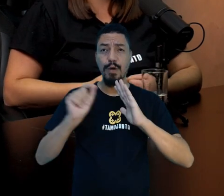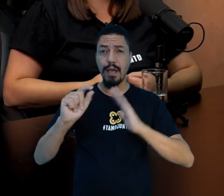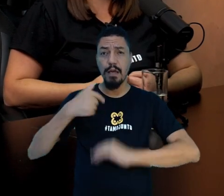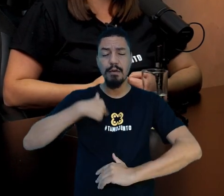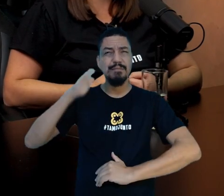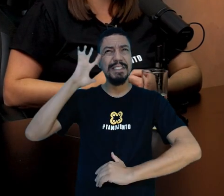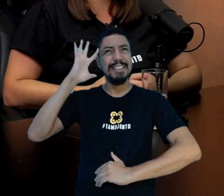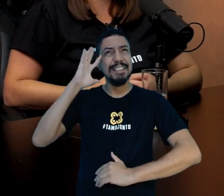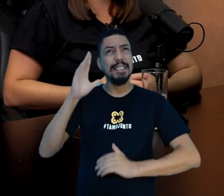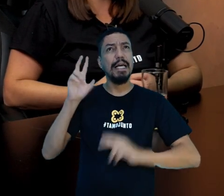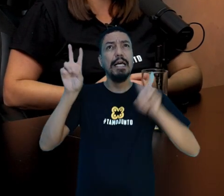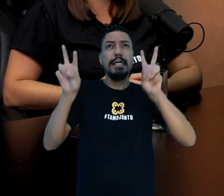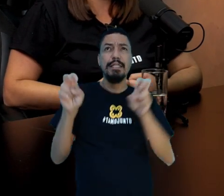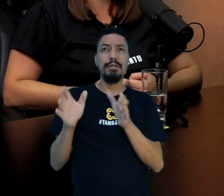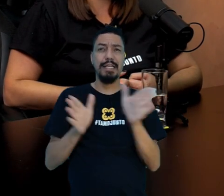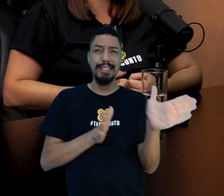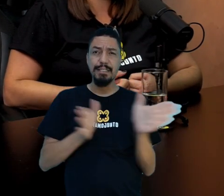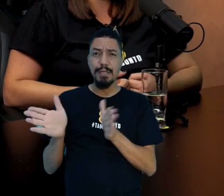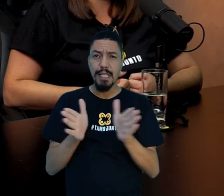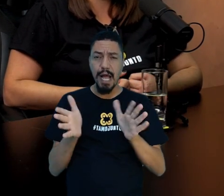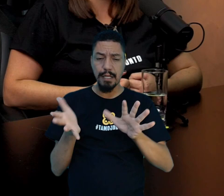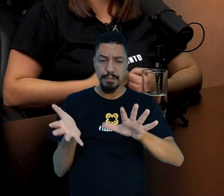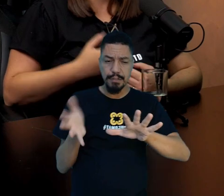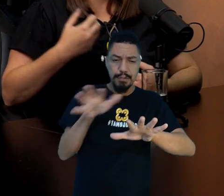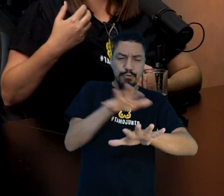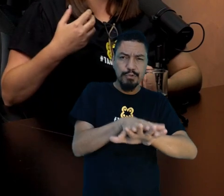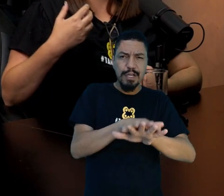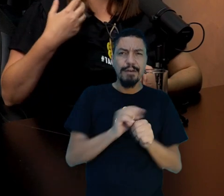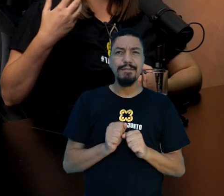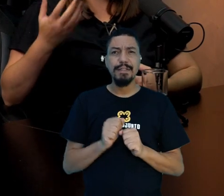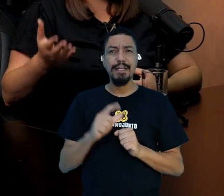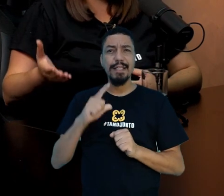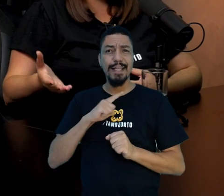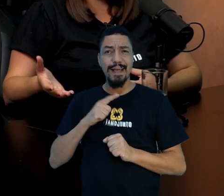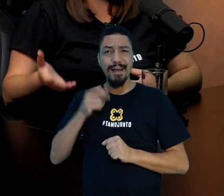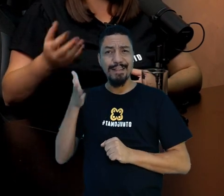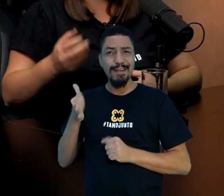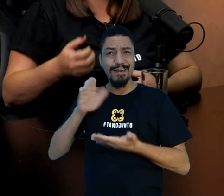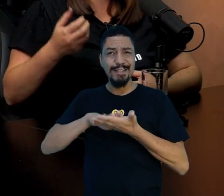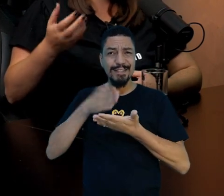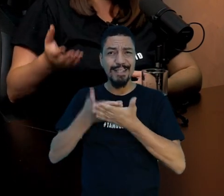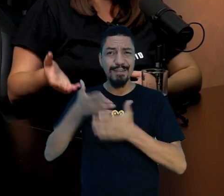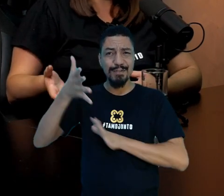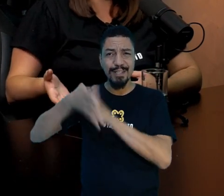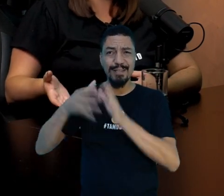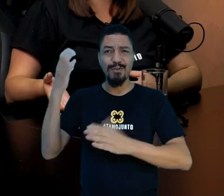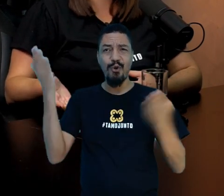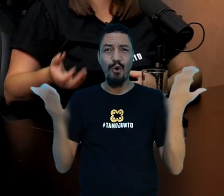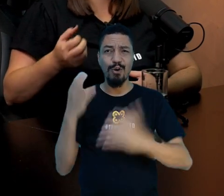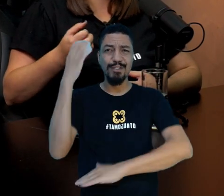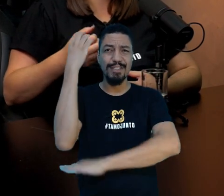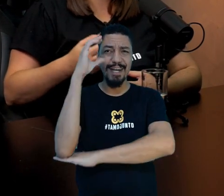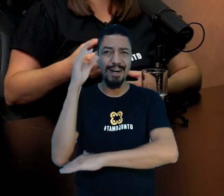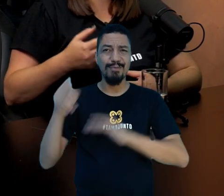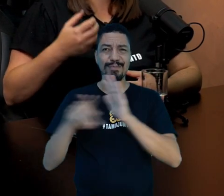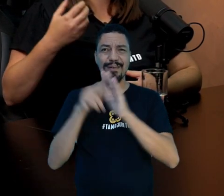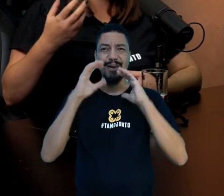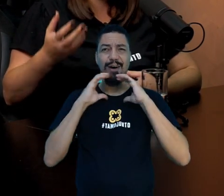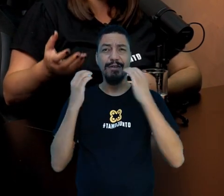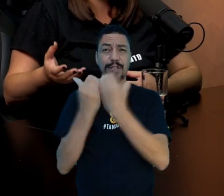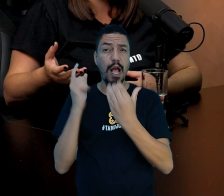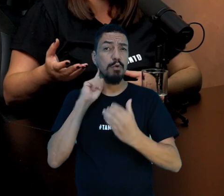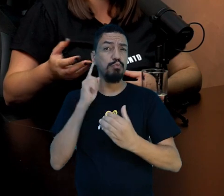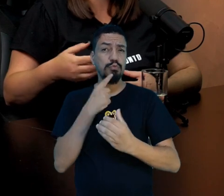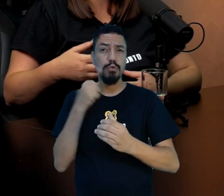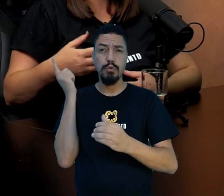Eu pensei muito em acessibilidade, inclusão. Então, quando tem uma pessoa interpretando Libras, aqui o Carlão hoje, para o pessoal da